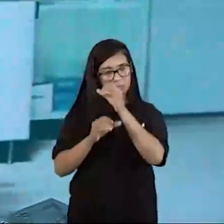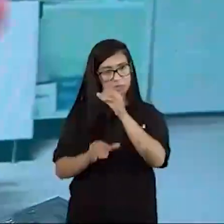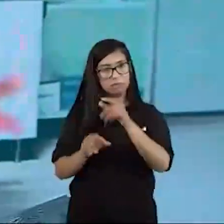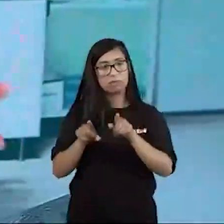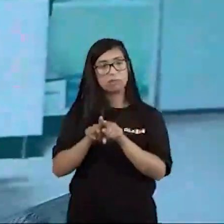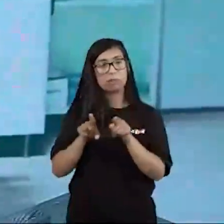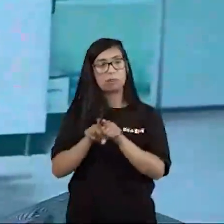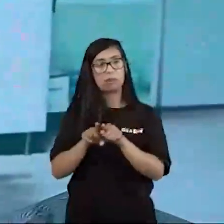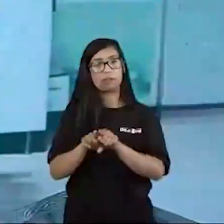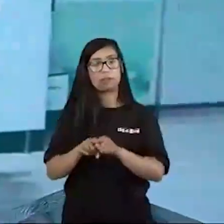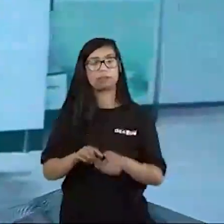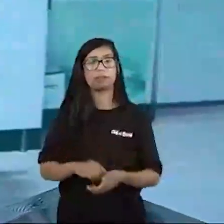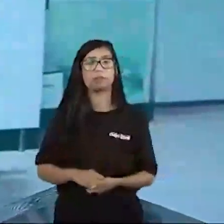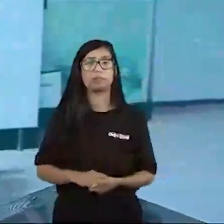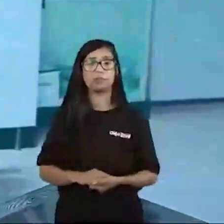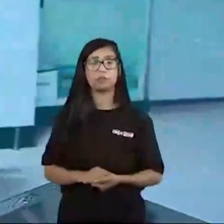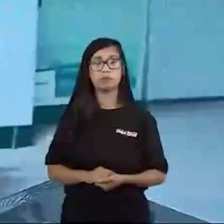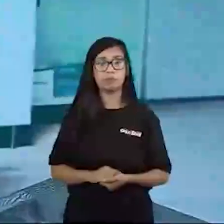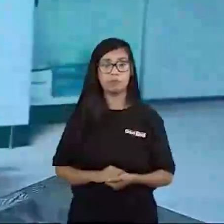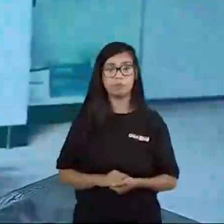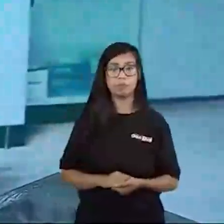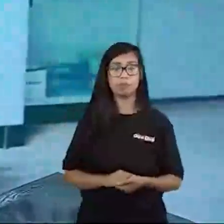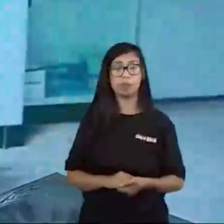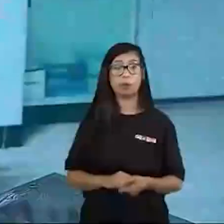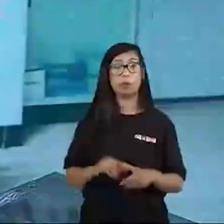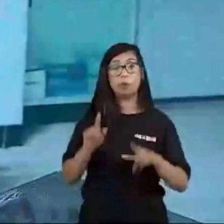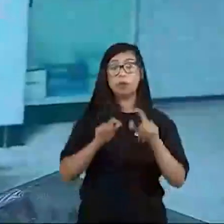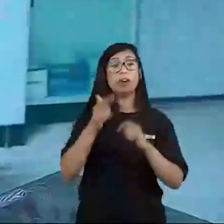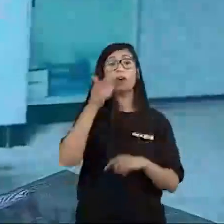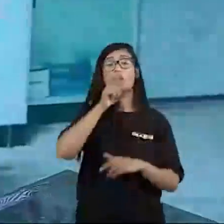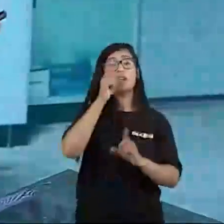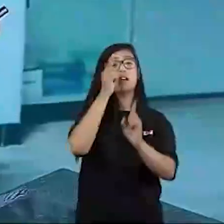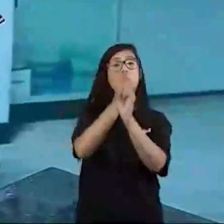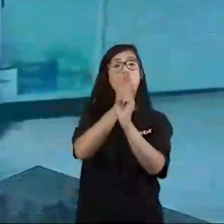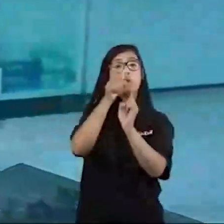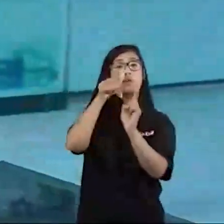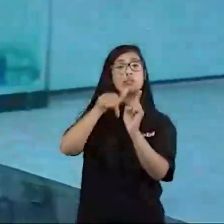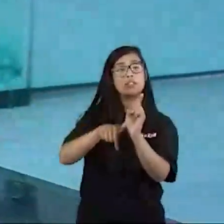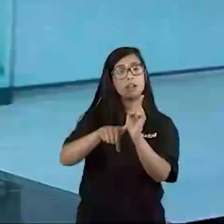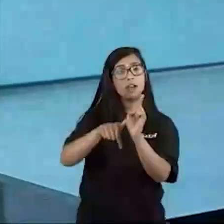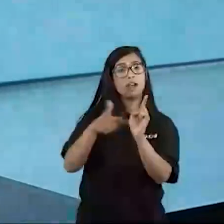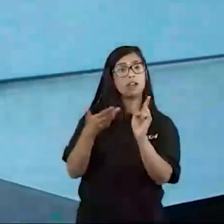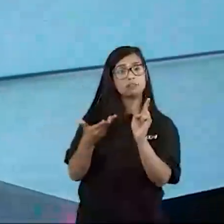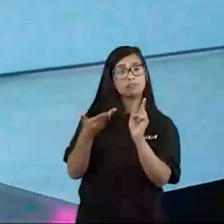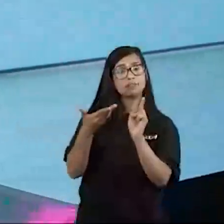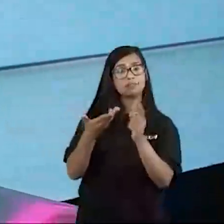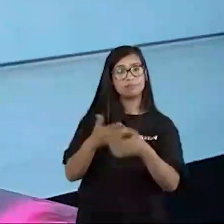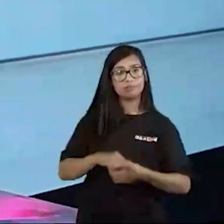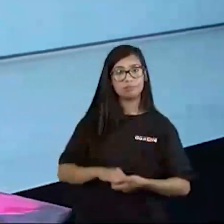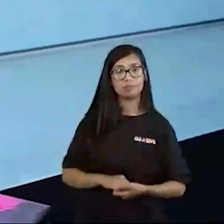pode achar nas lâminas subcrostosas dos nossos pacientes.